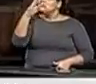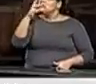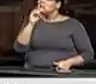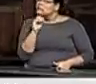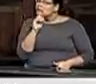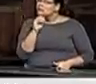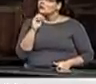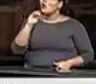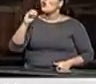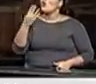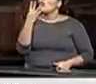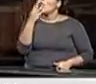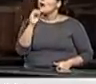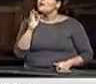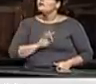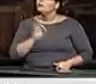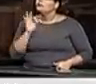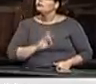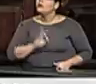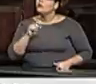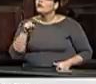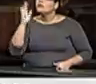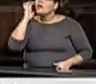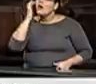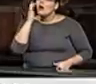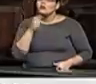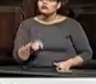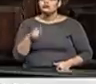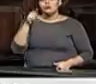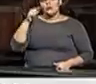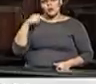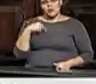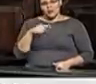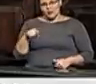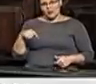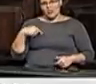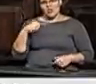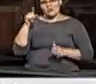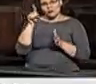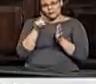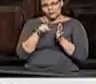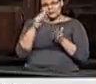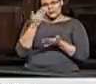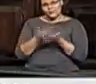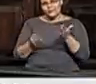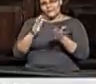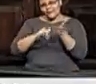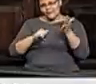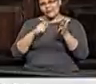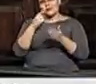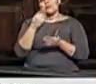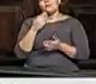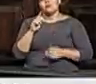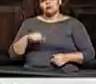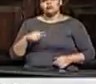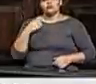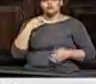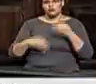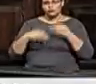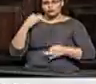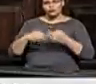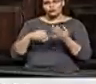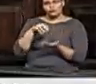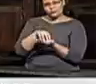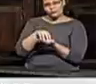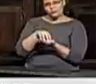30 ou 40%? Quanto vocês acham que merece aquele que apostou na justiça